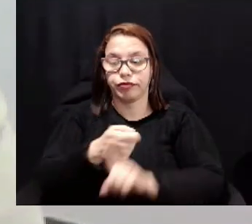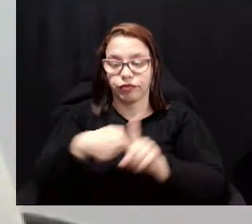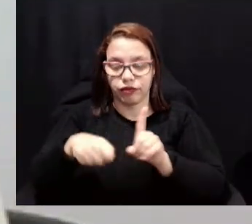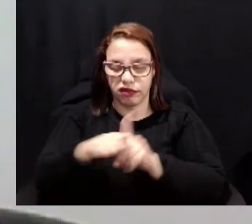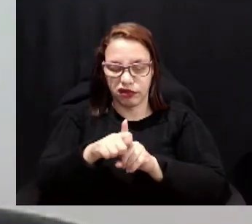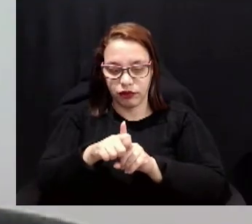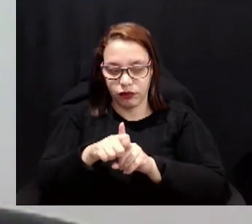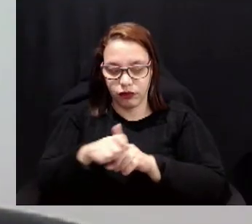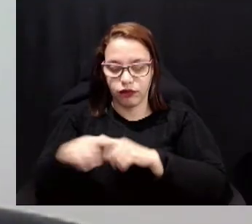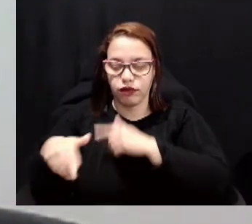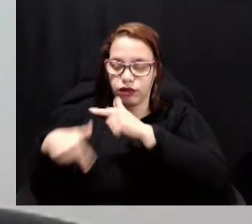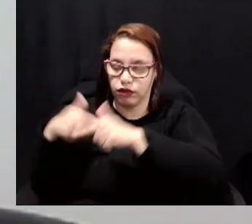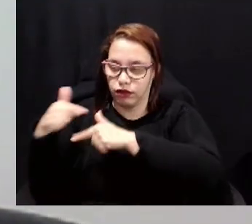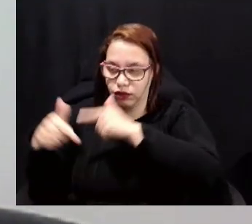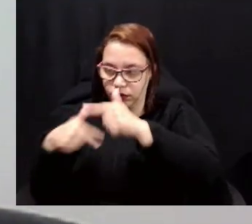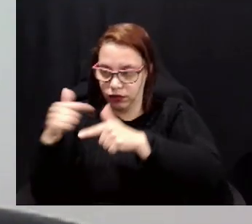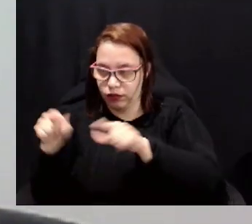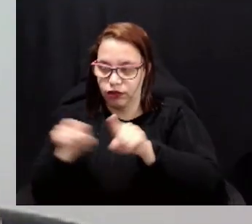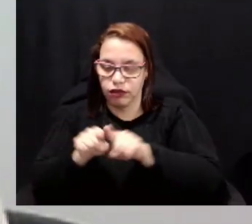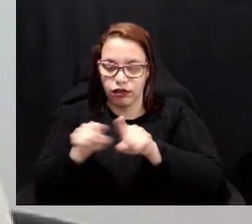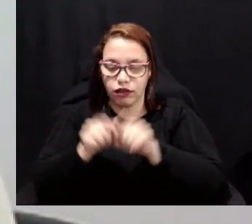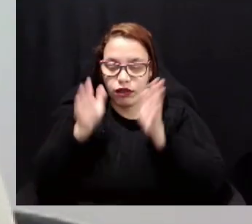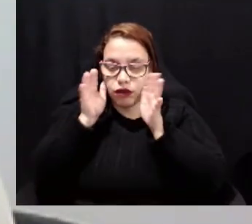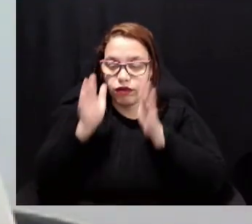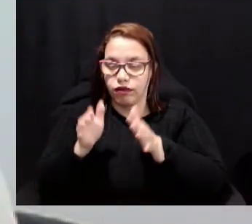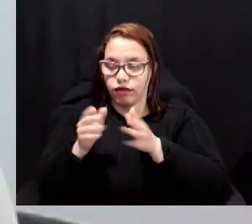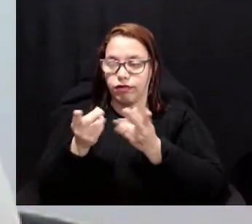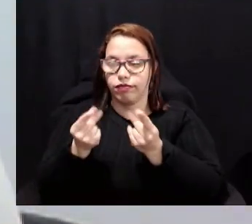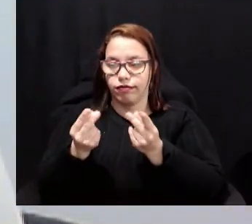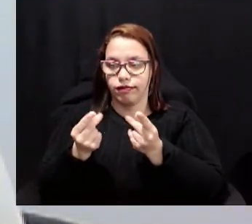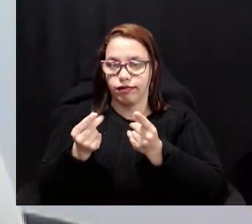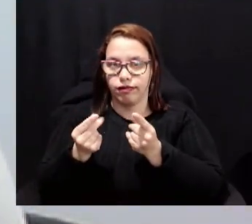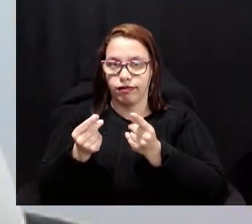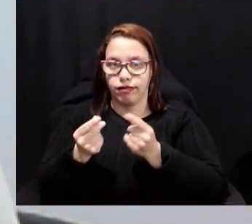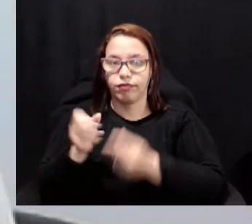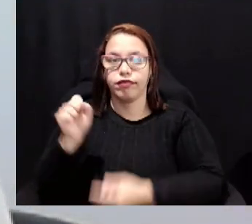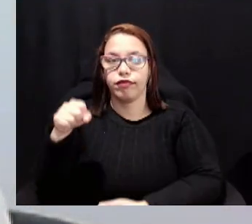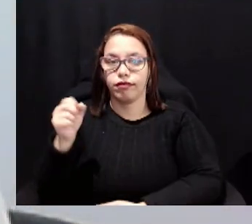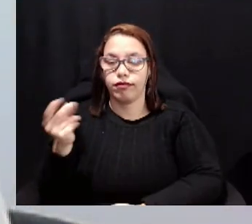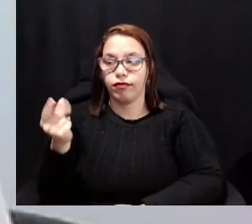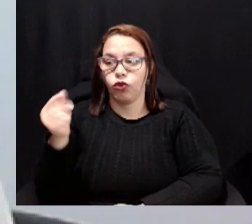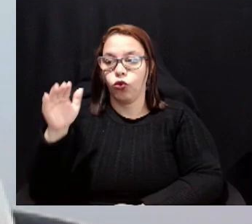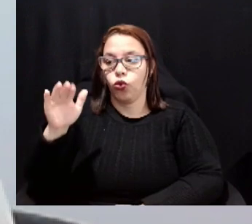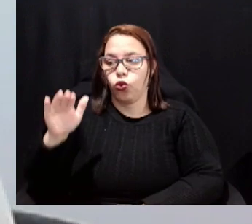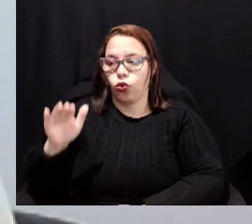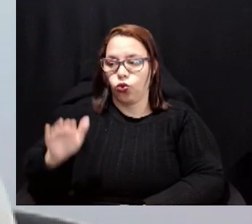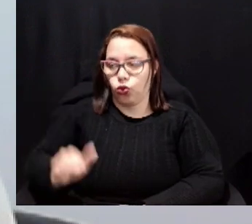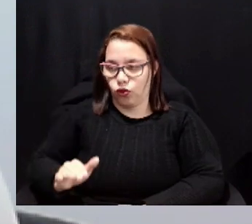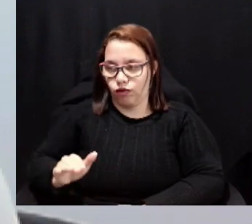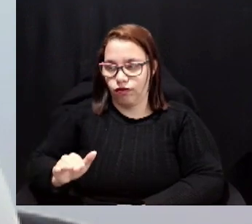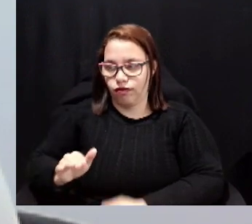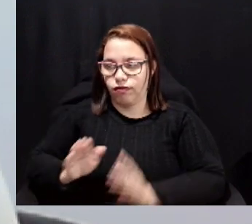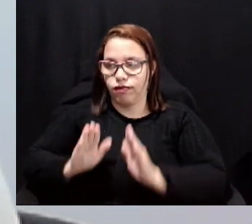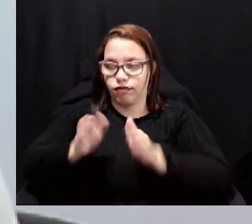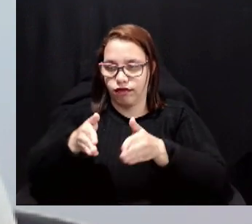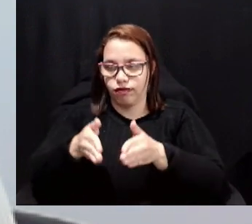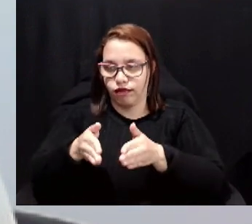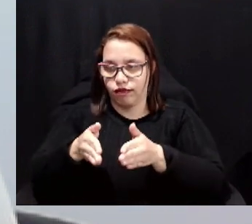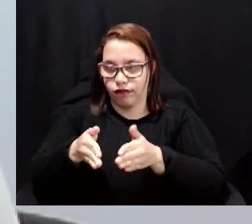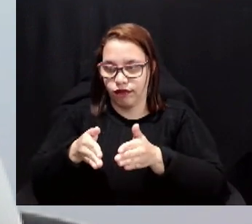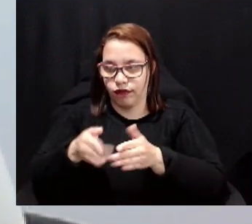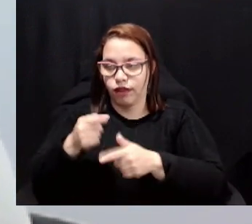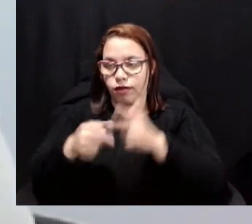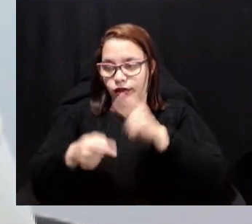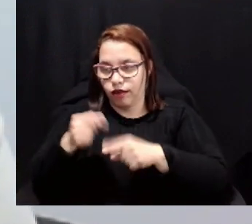questão social, né, da geração de empregos, e também olhou para a questão econômica, que ficou, sim, mais barato para nós, a destinação